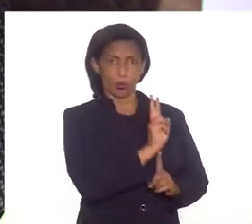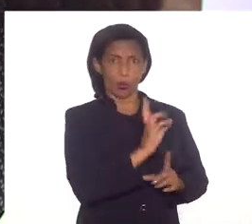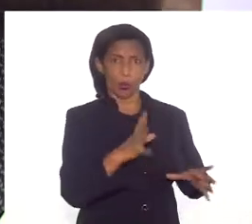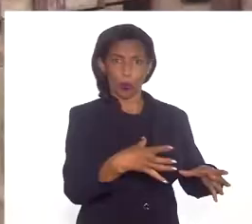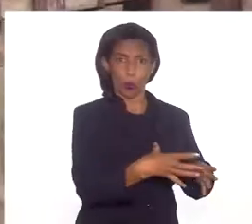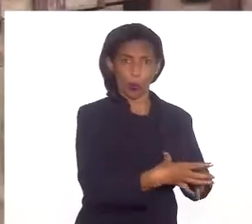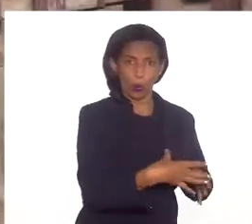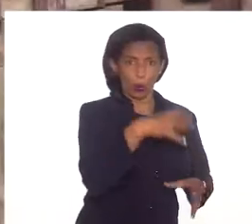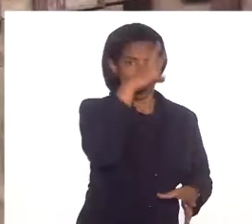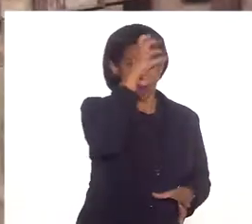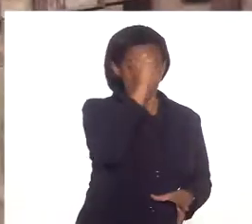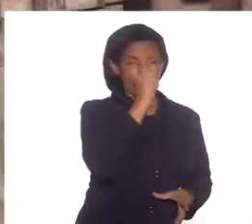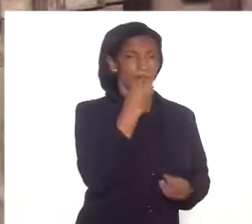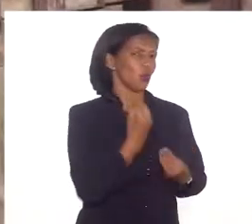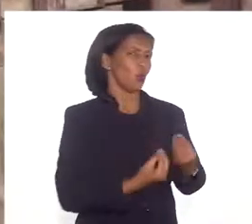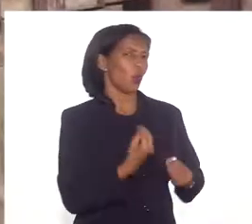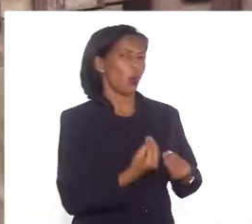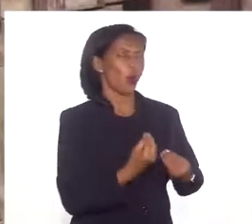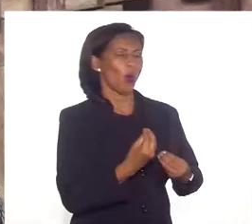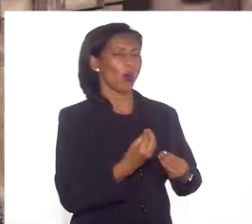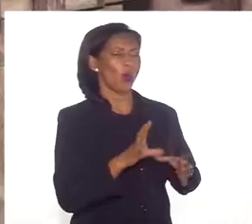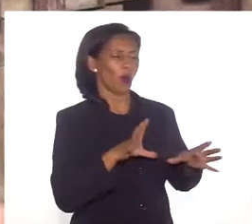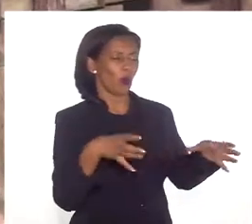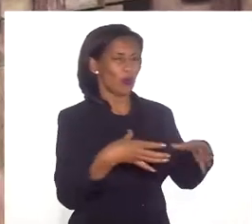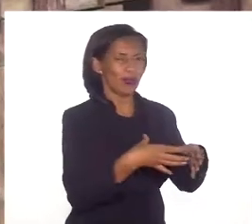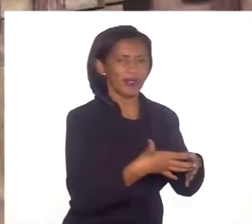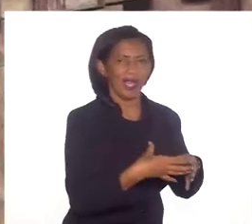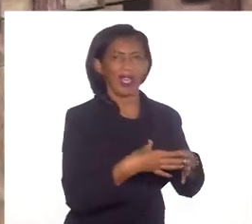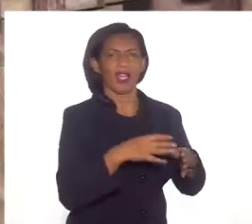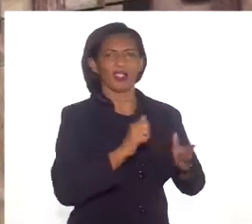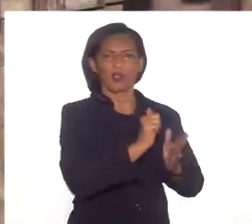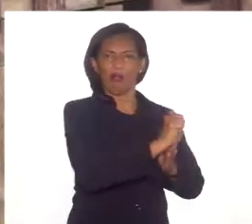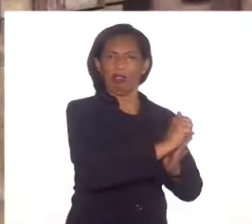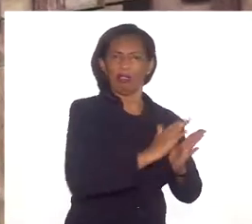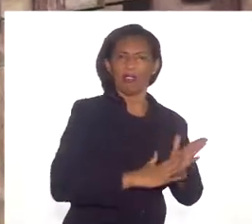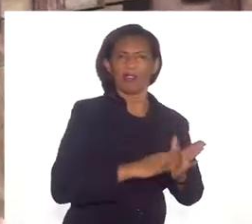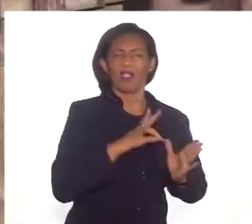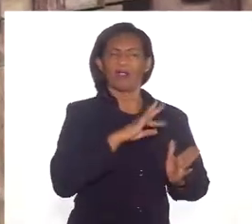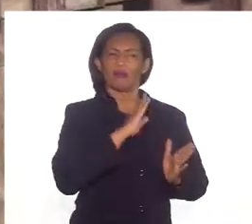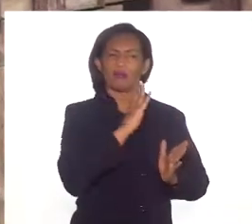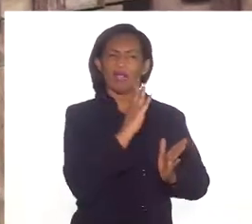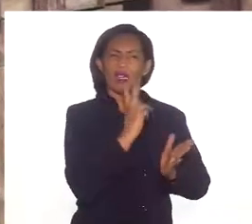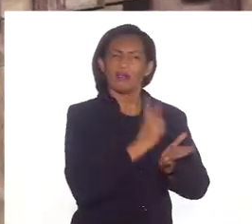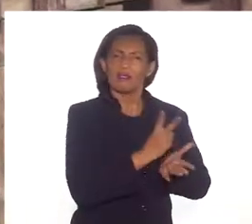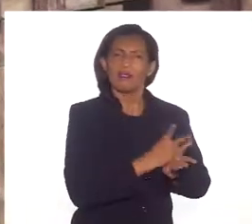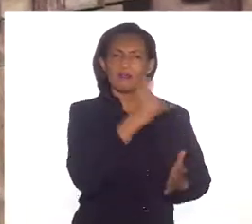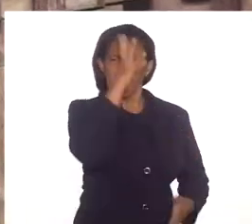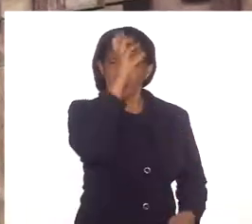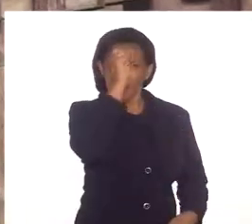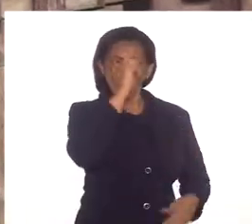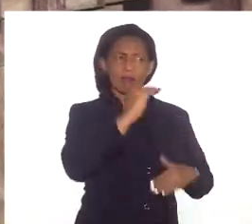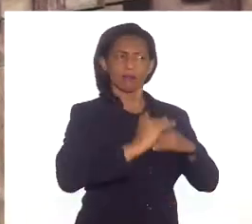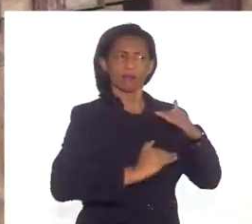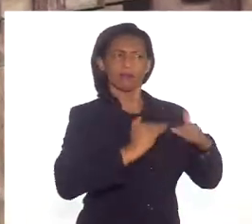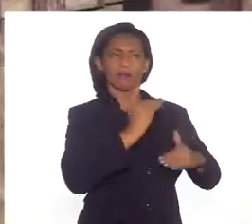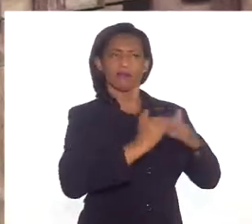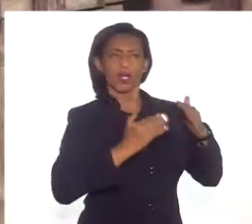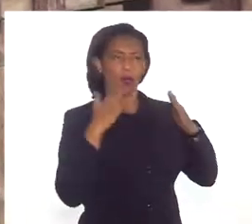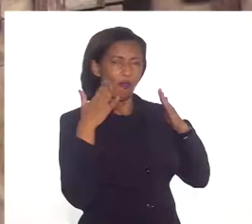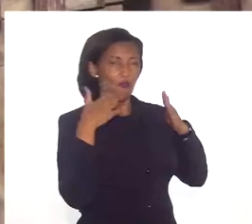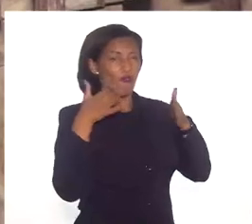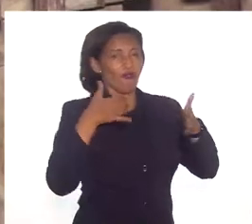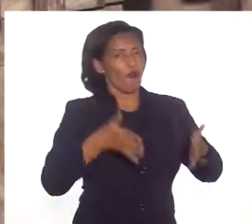ela aprende um senso de comunidade e em todas as atividades ela está aprendendo alguma coisa, né? Não é um